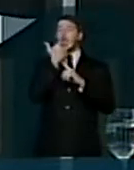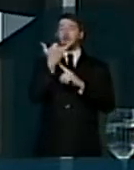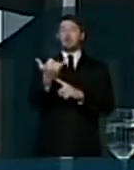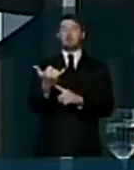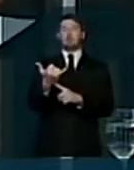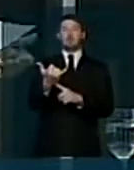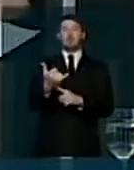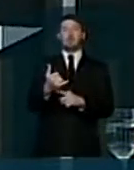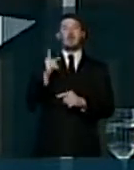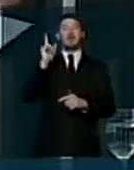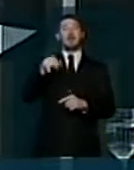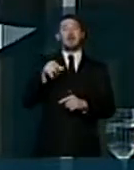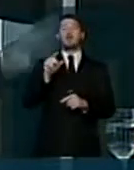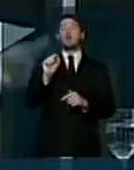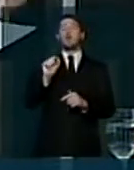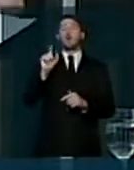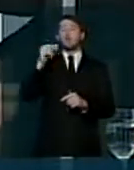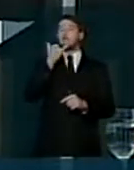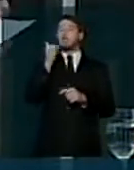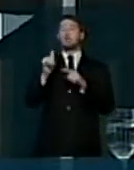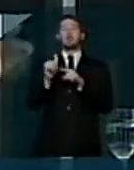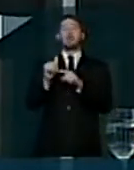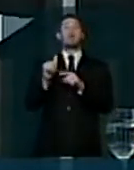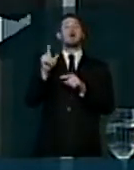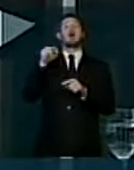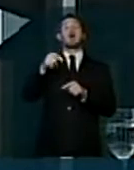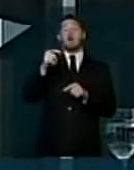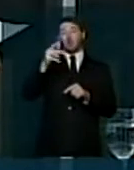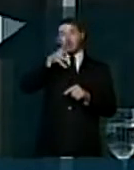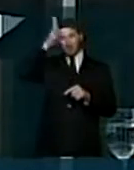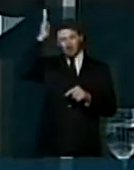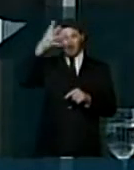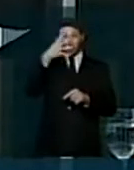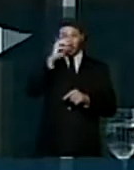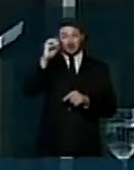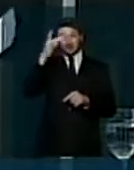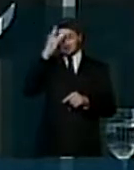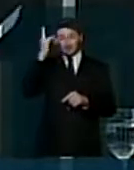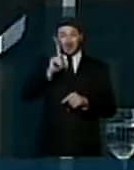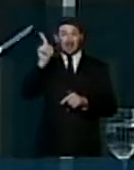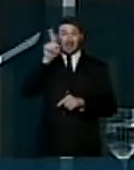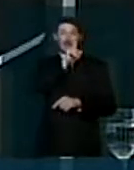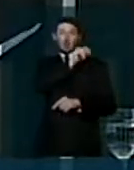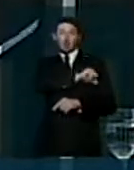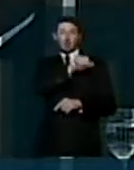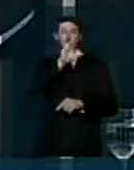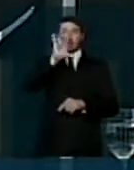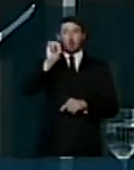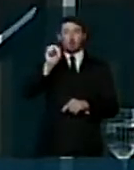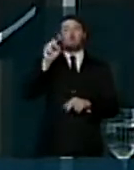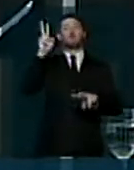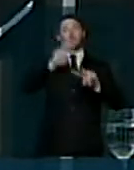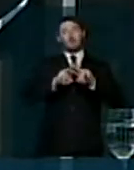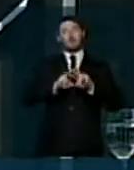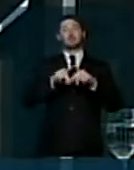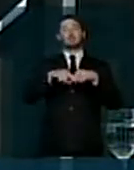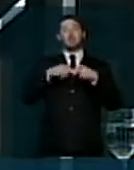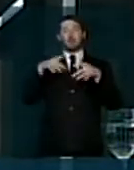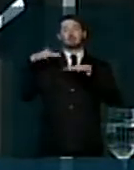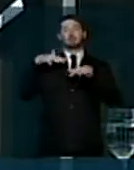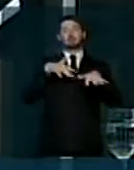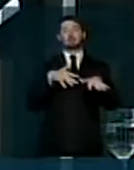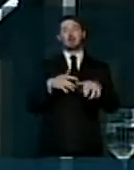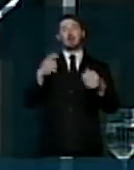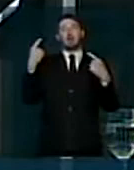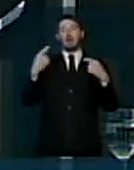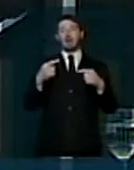para os 439 bombeiros do Rio de Janeiro, presos arbitrariamente no início de